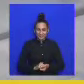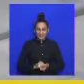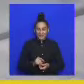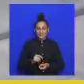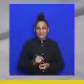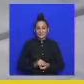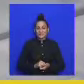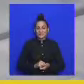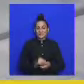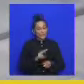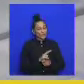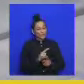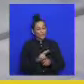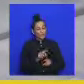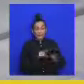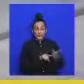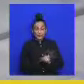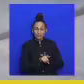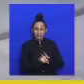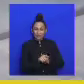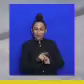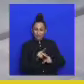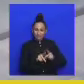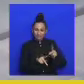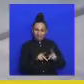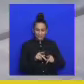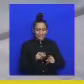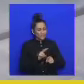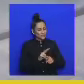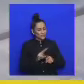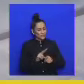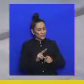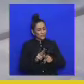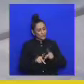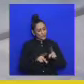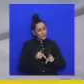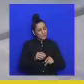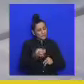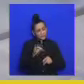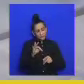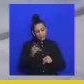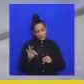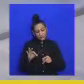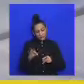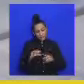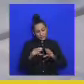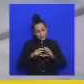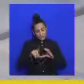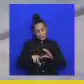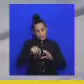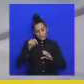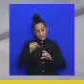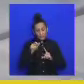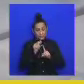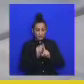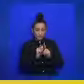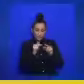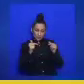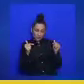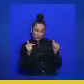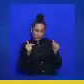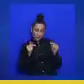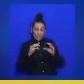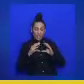Vamos confirmar então com as nossas auditoras populares. Senhoras auditoras, as senhoras confirmam que a bola sorteada para o mês da